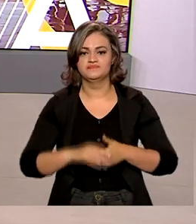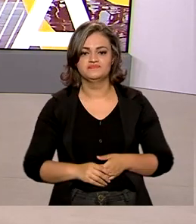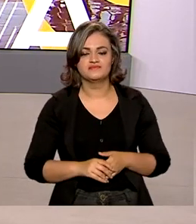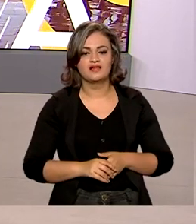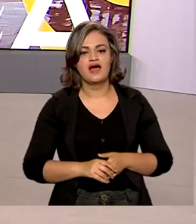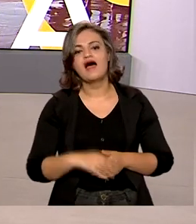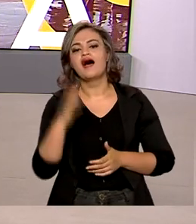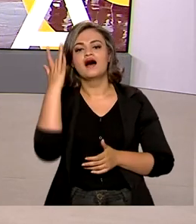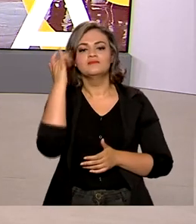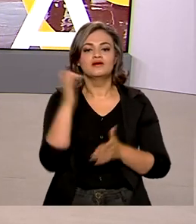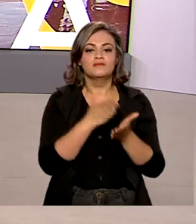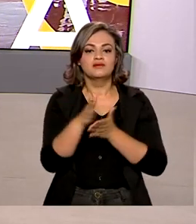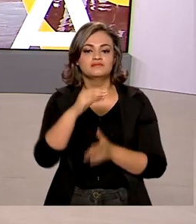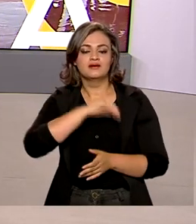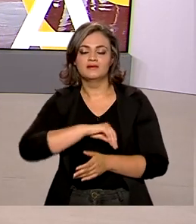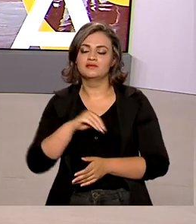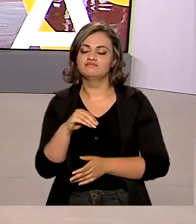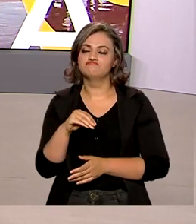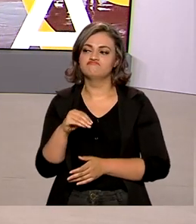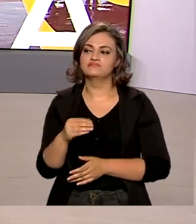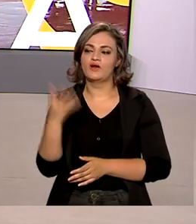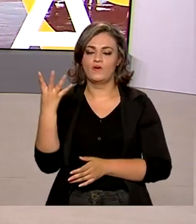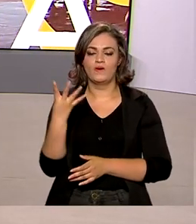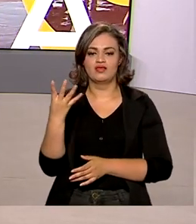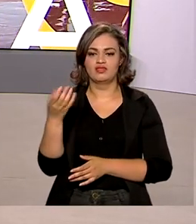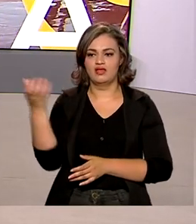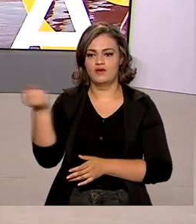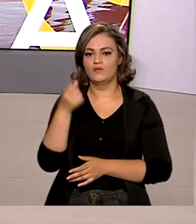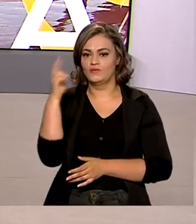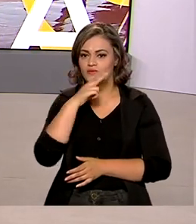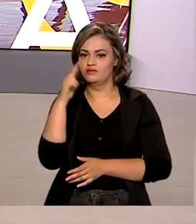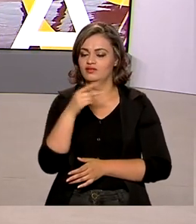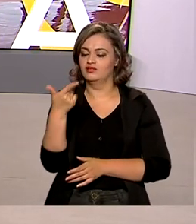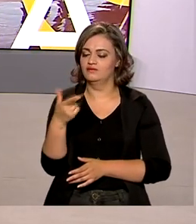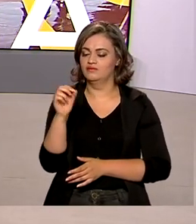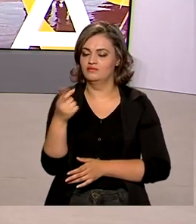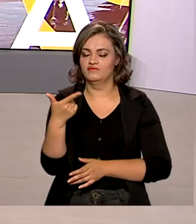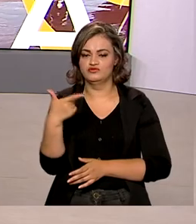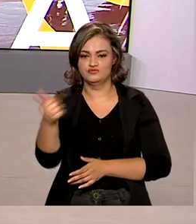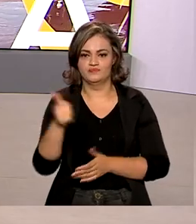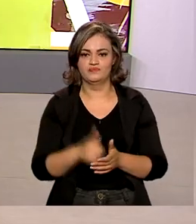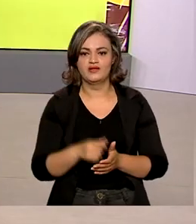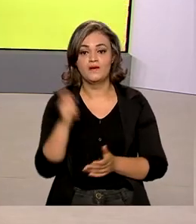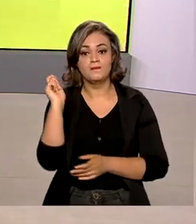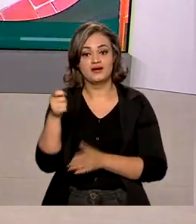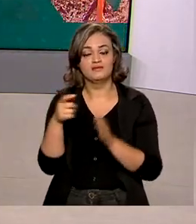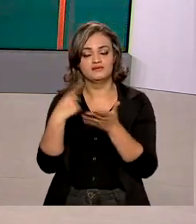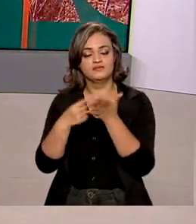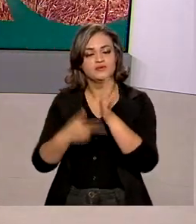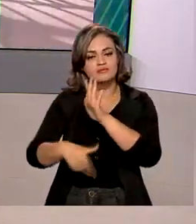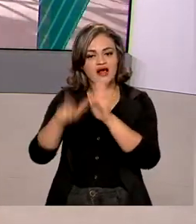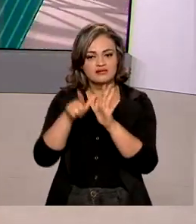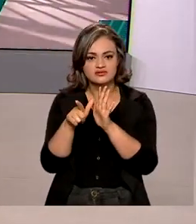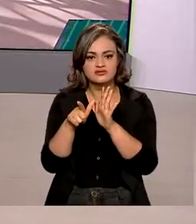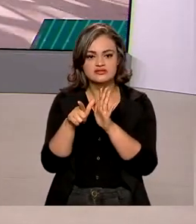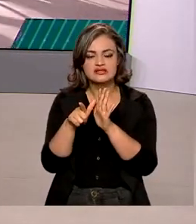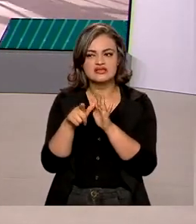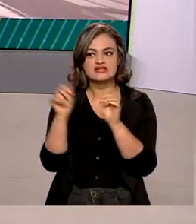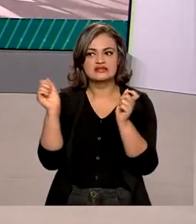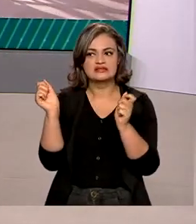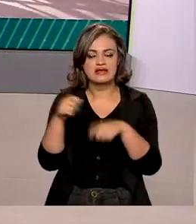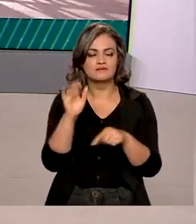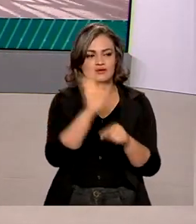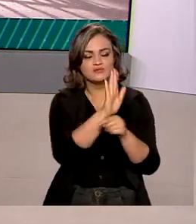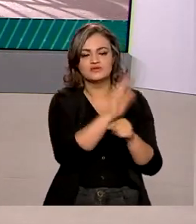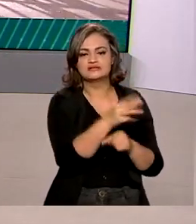Amanhã começa o pagamento da quarta parcela do auxílio emergencial de 2021. O pagamento foi antecipado e deve atender mais de